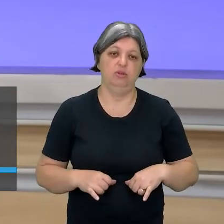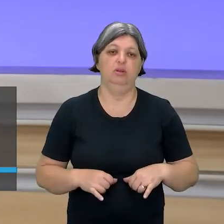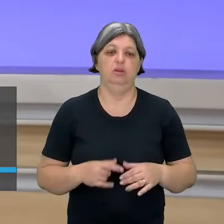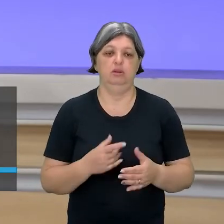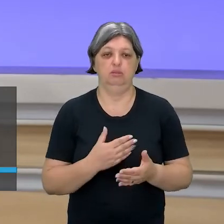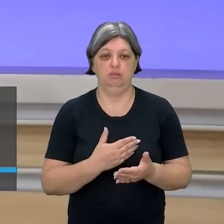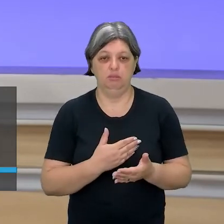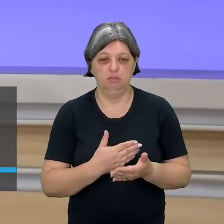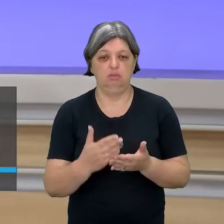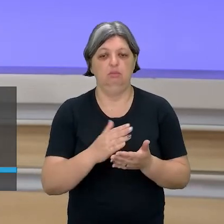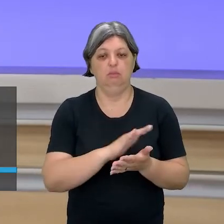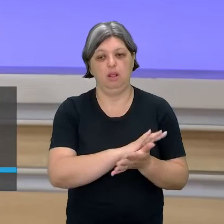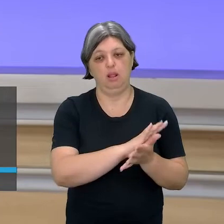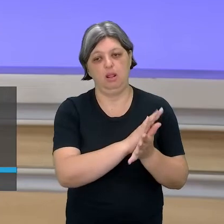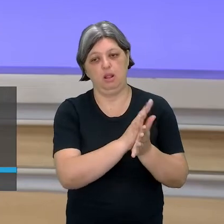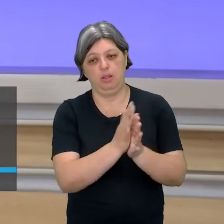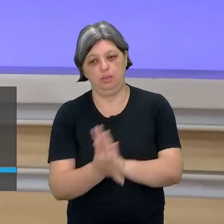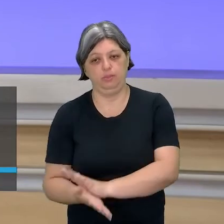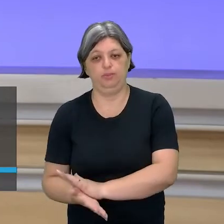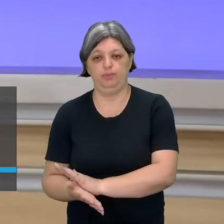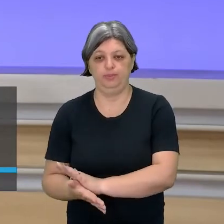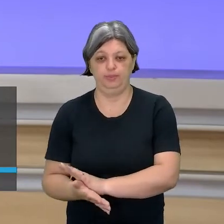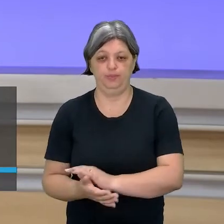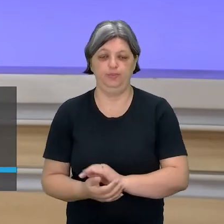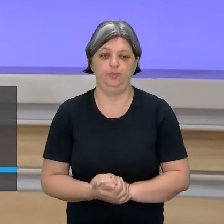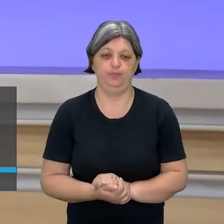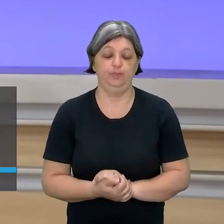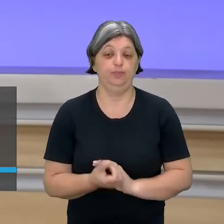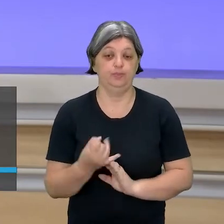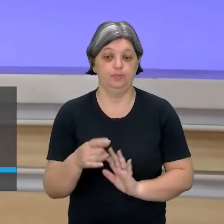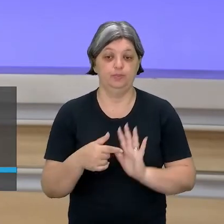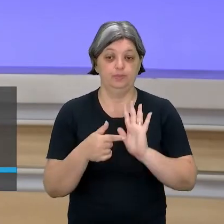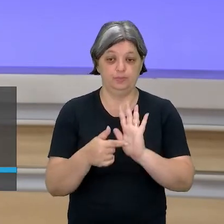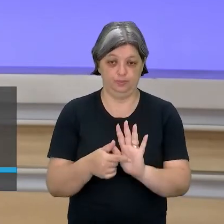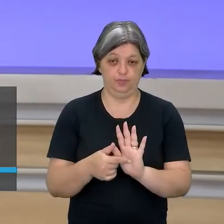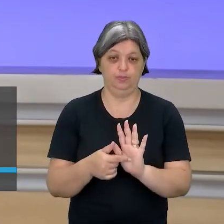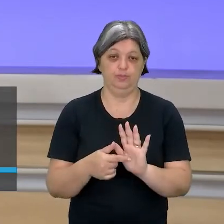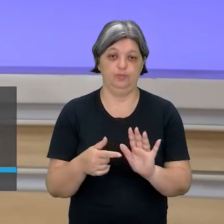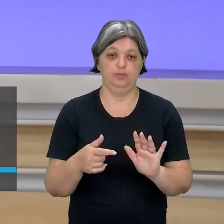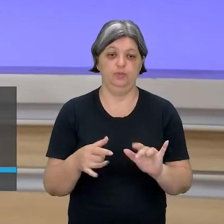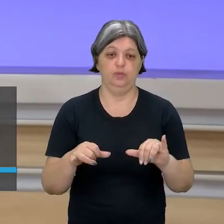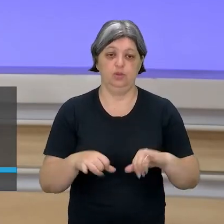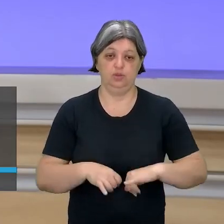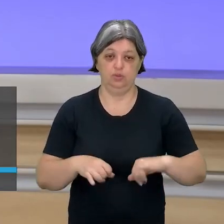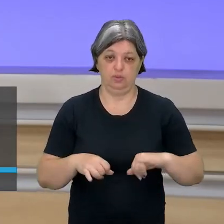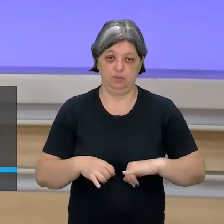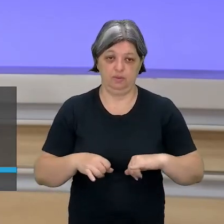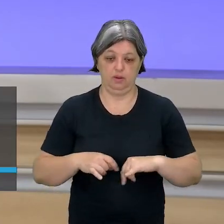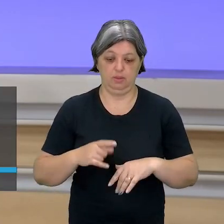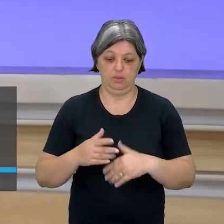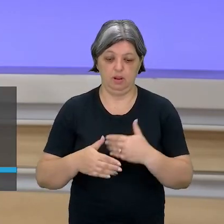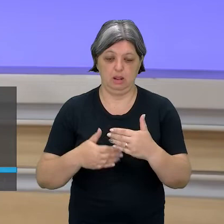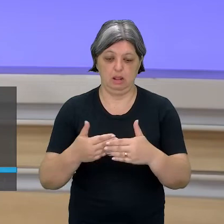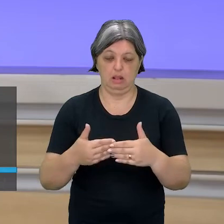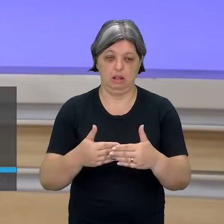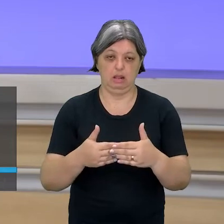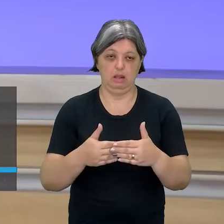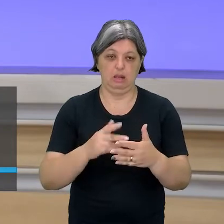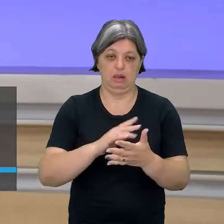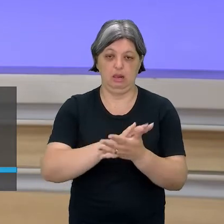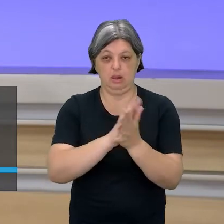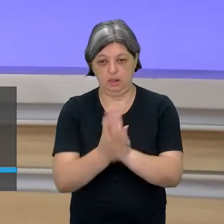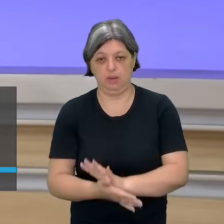degradação. Com a presença desses bioindicadores, se o ambiente começa a sofrer novamente um processo de degradação,